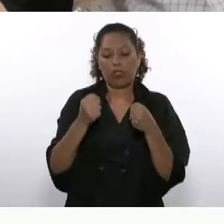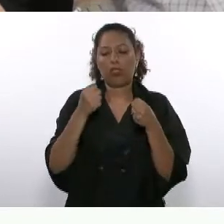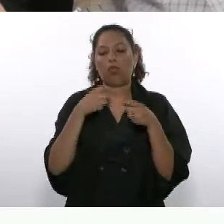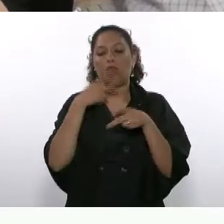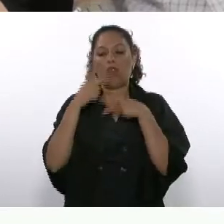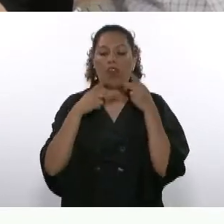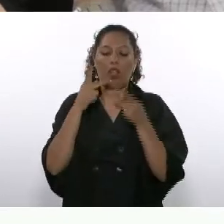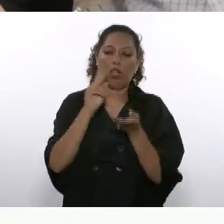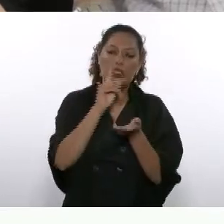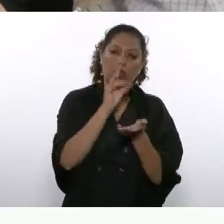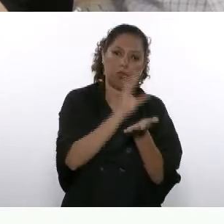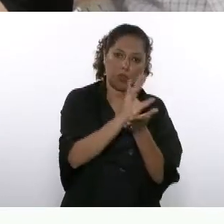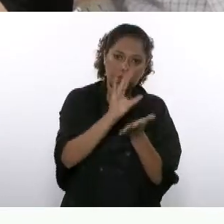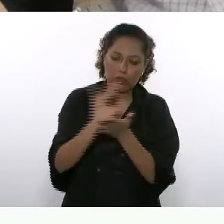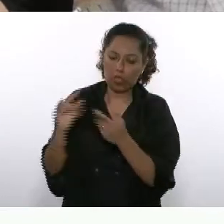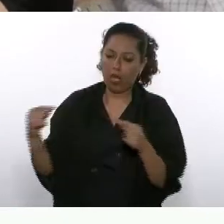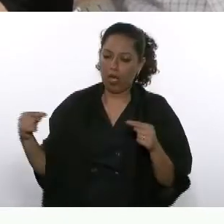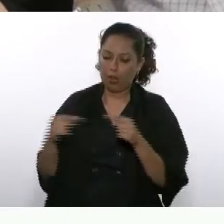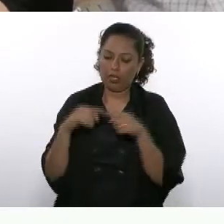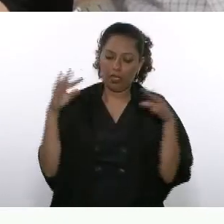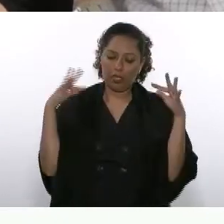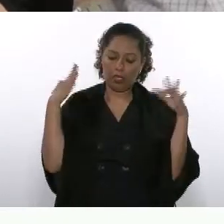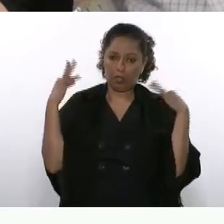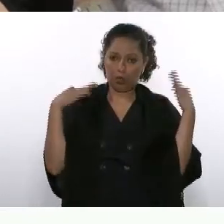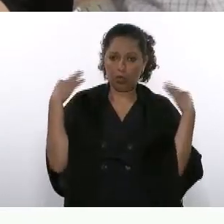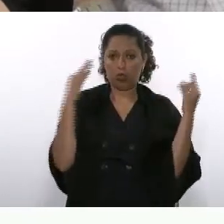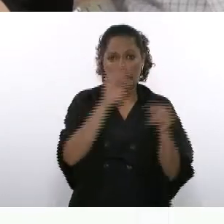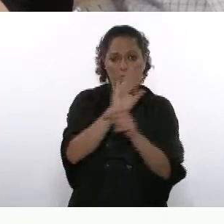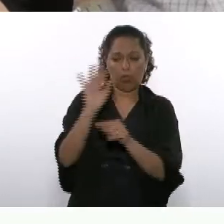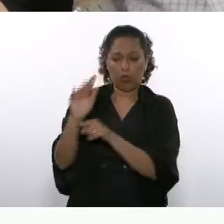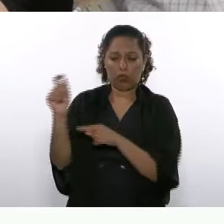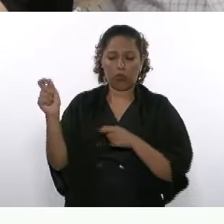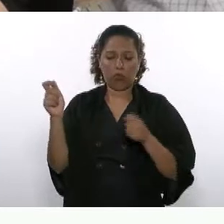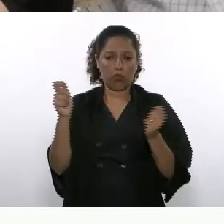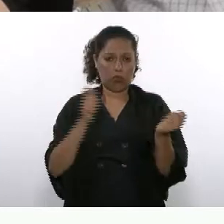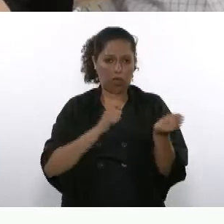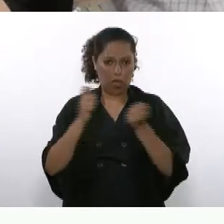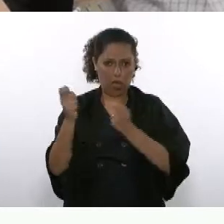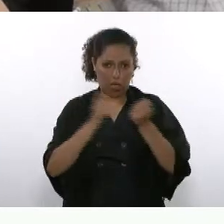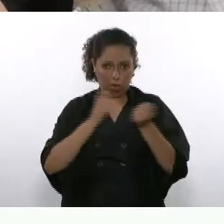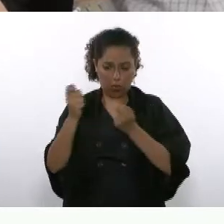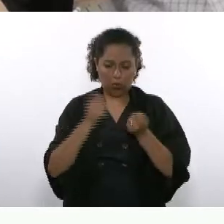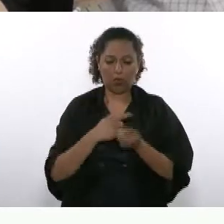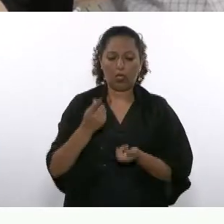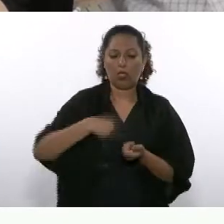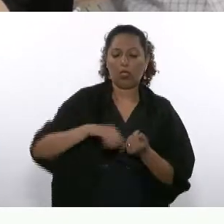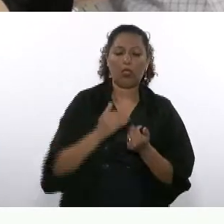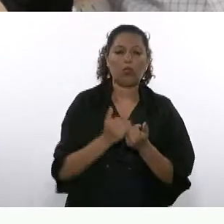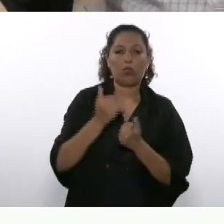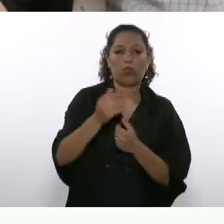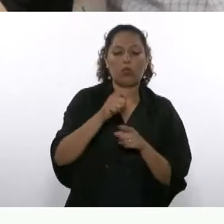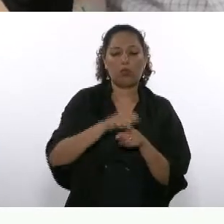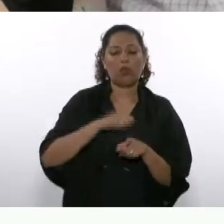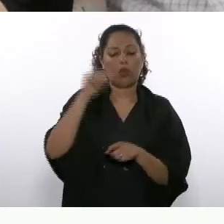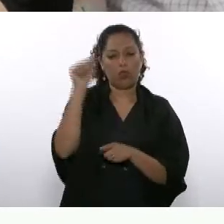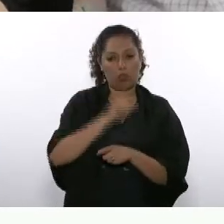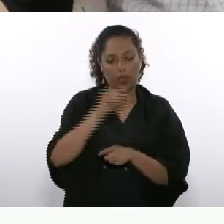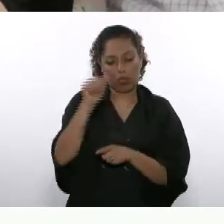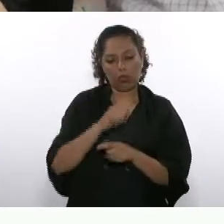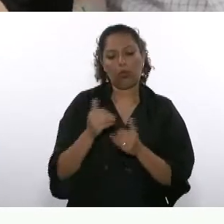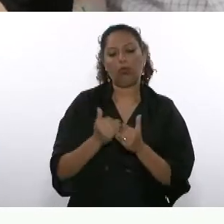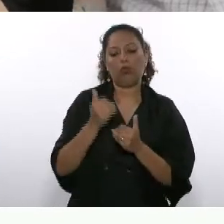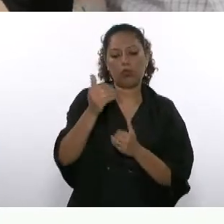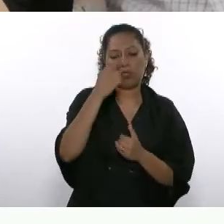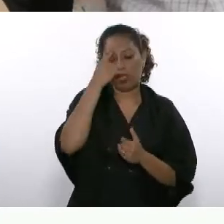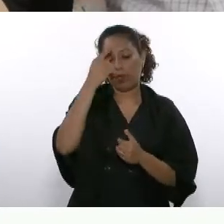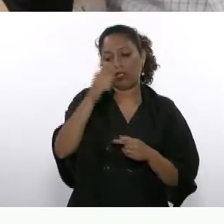turismo é de utilidade pública. Então, somente em agosto que a gente conseguiu efetivamente começar a pensar na promoção do Estado do